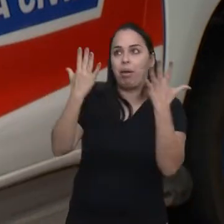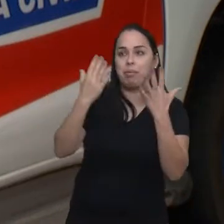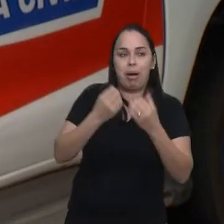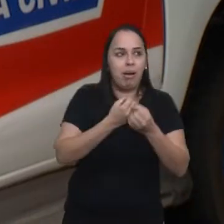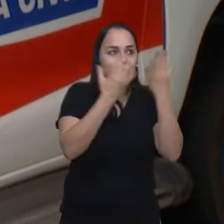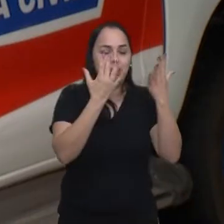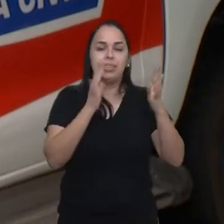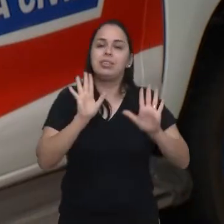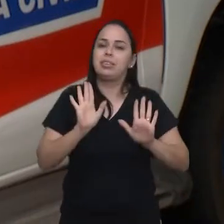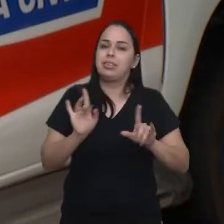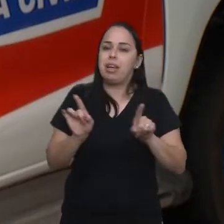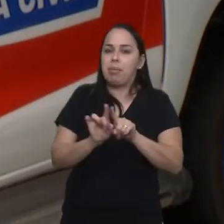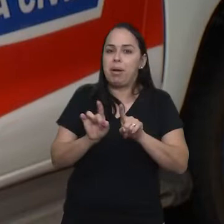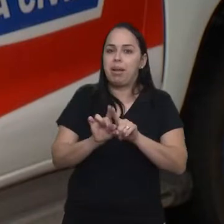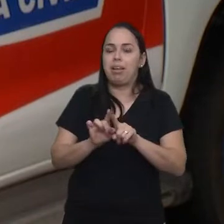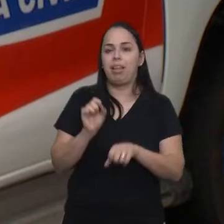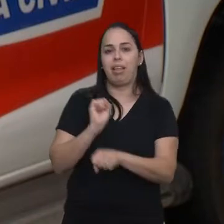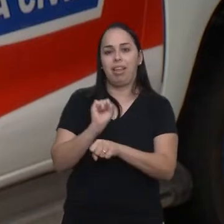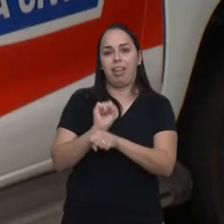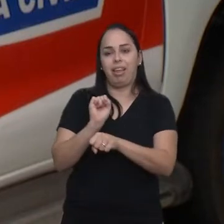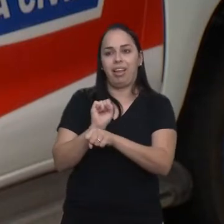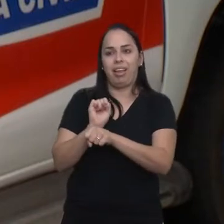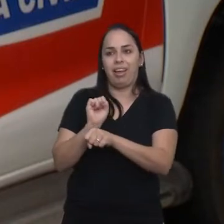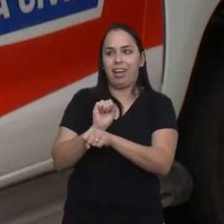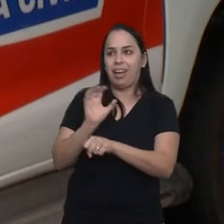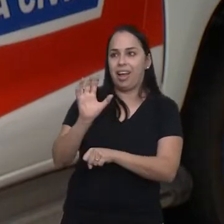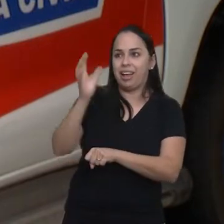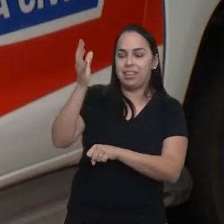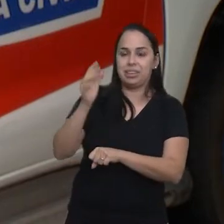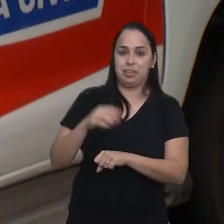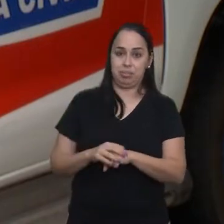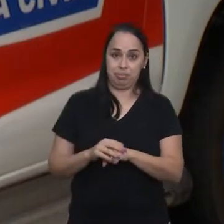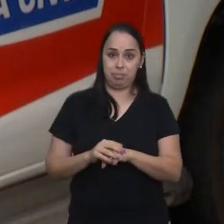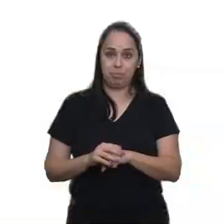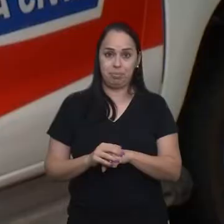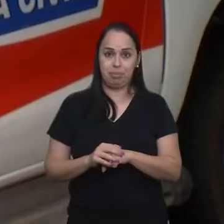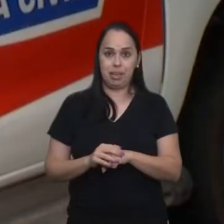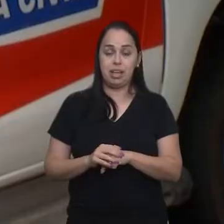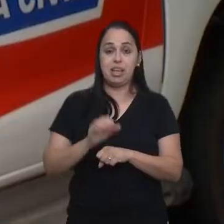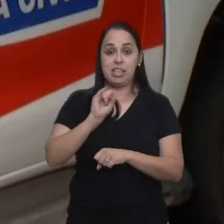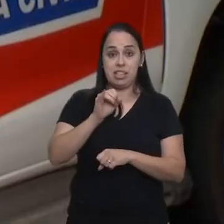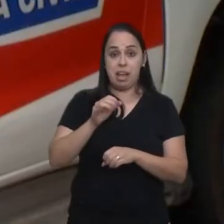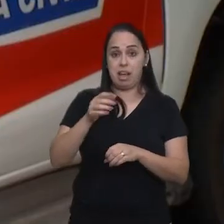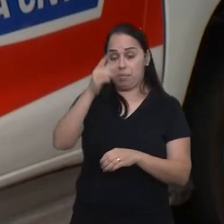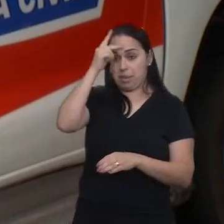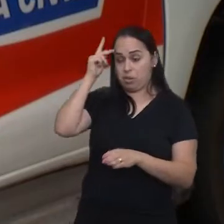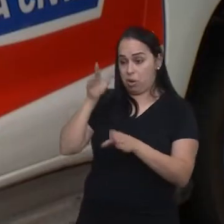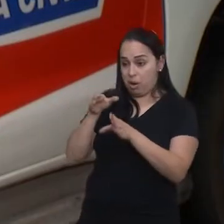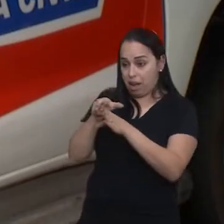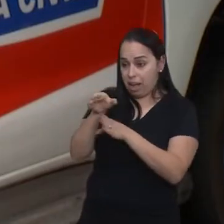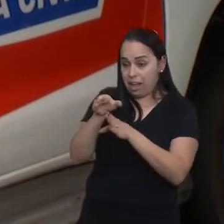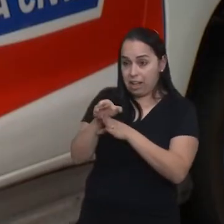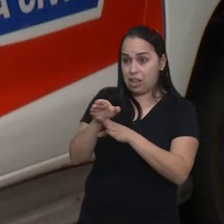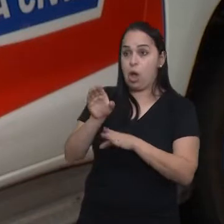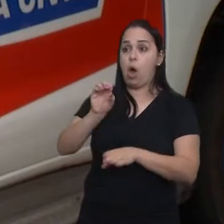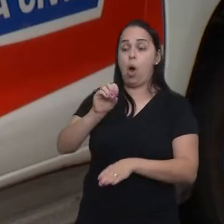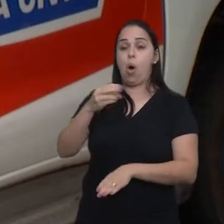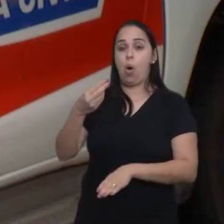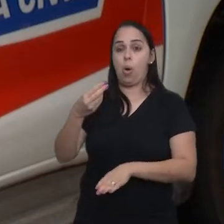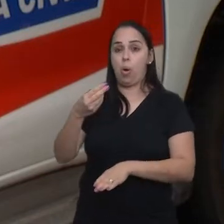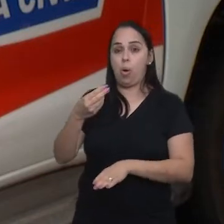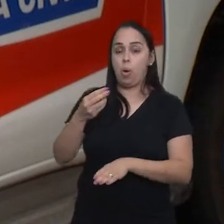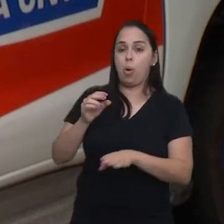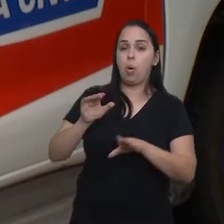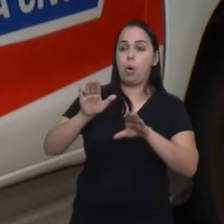ser surpreendido. E também nunca esperar as coisas acontecerem. Quando alguém der uma orientação ou fizer